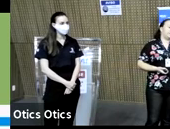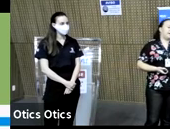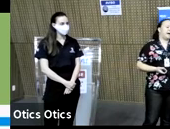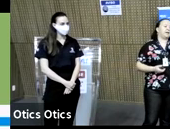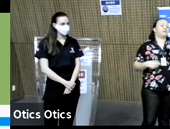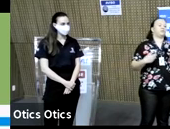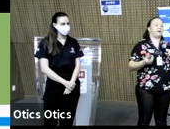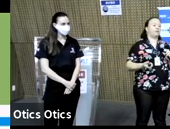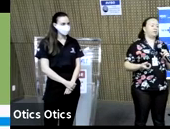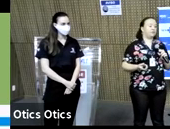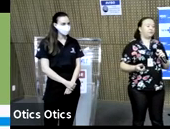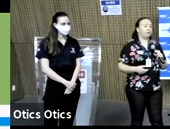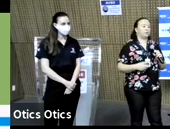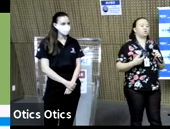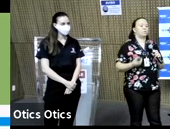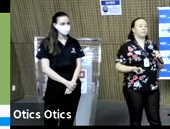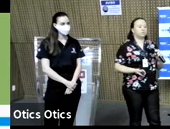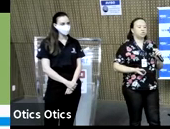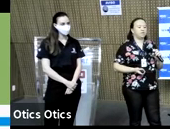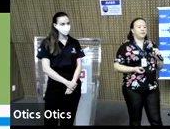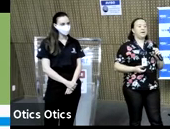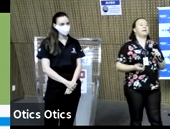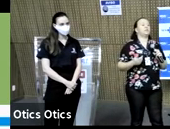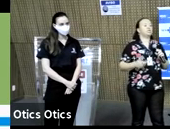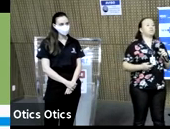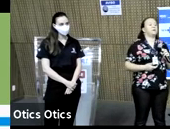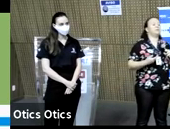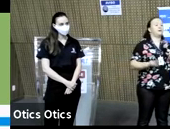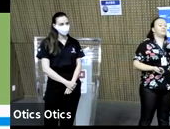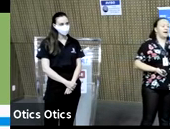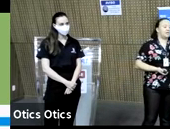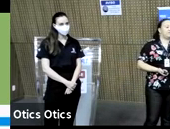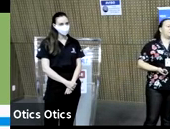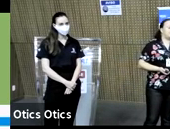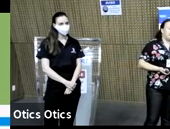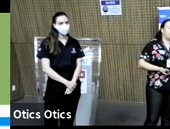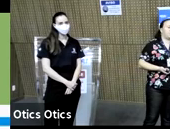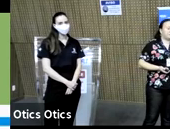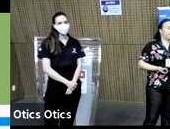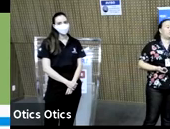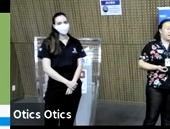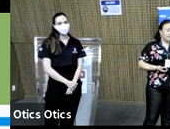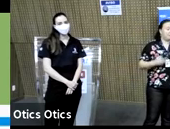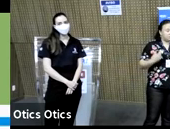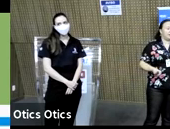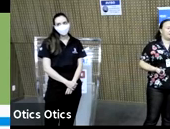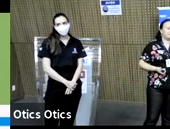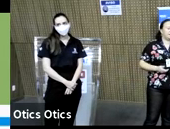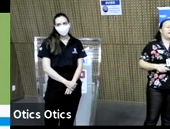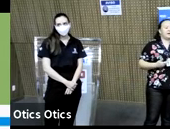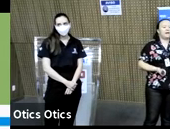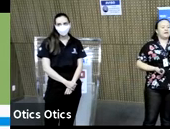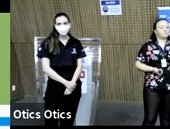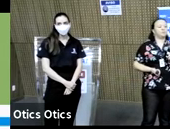lá deu a ideia, ele tem um aparelho telefônico, nós compramos um chip, então a gente manda mensagem via WhatsApp para o paciente, ele